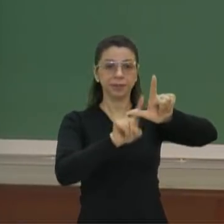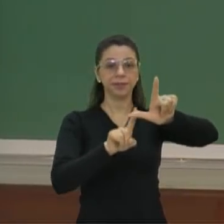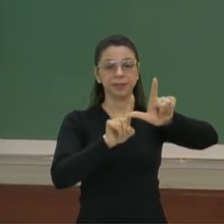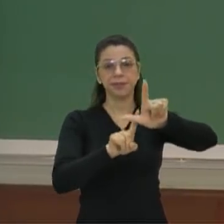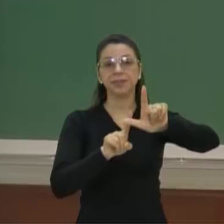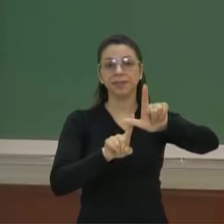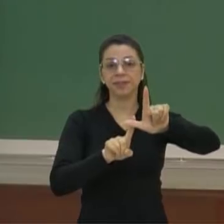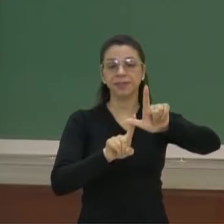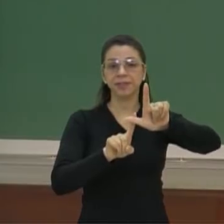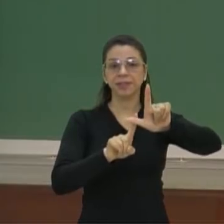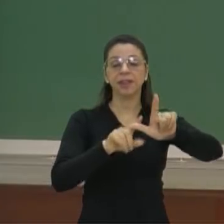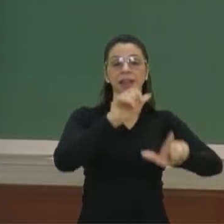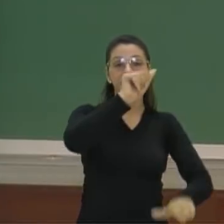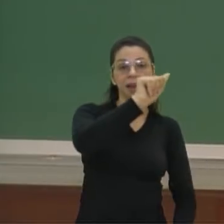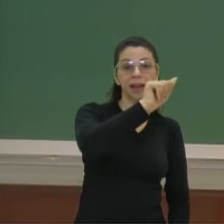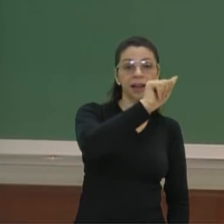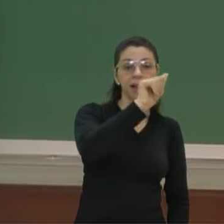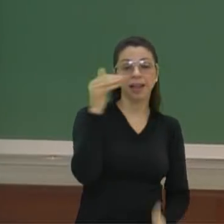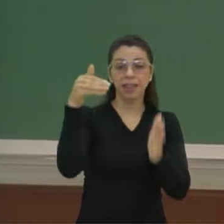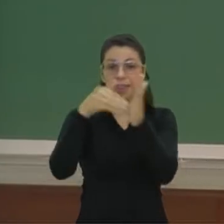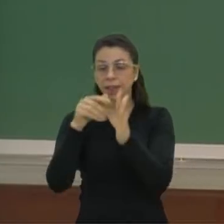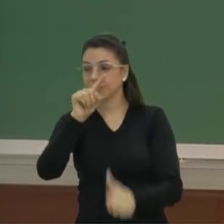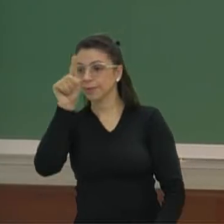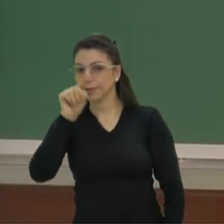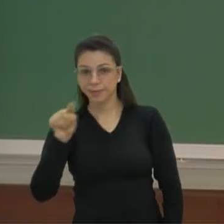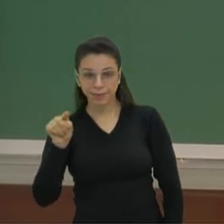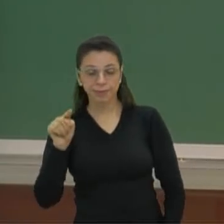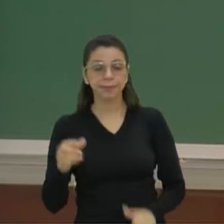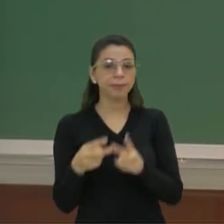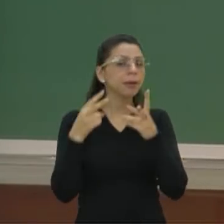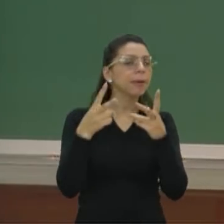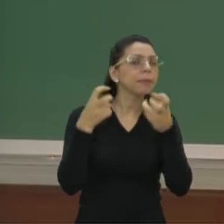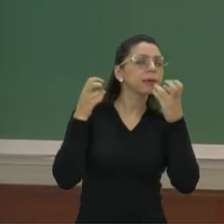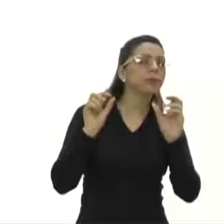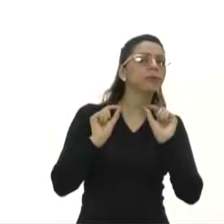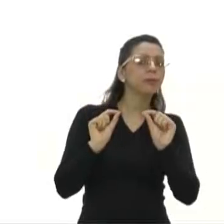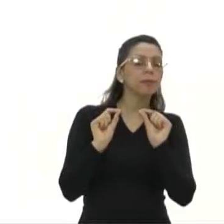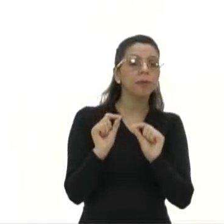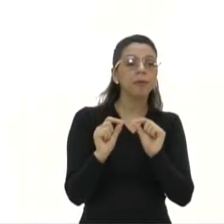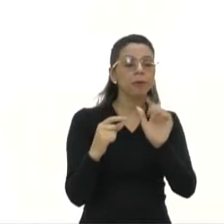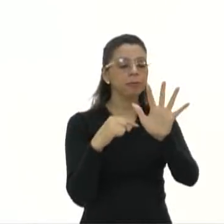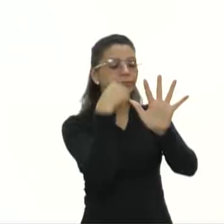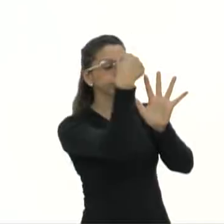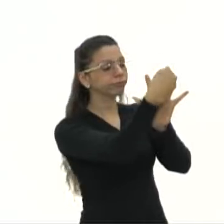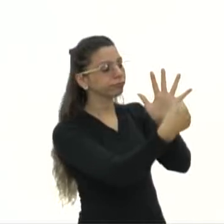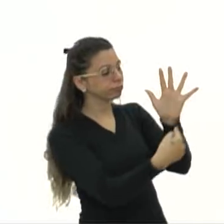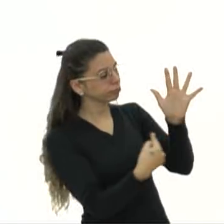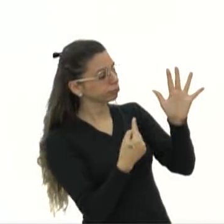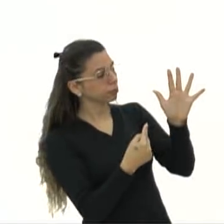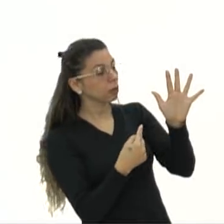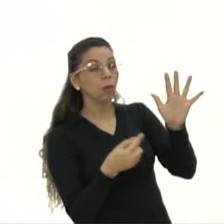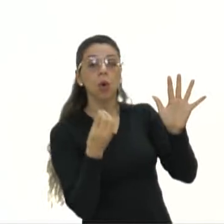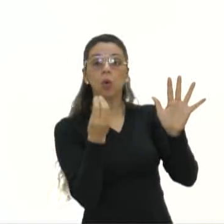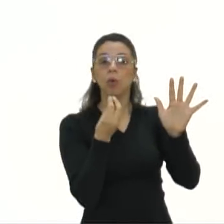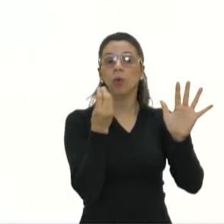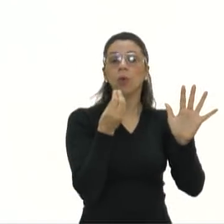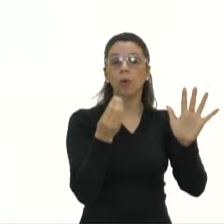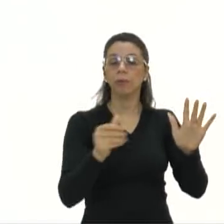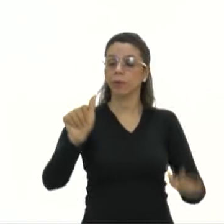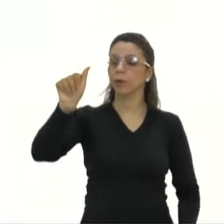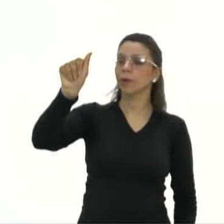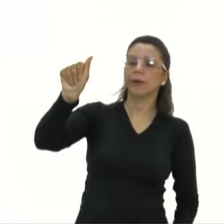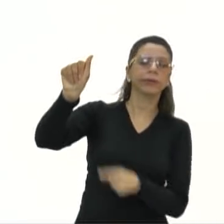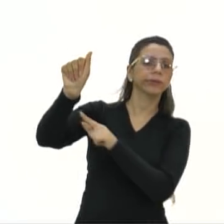nosso alfabeto, do A até o Z. E percebam na posição das mãos, como é o A. Reparem na mão